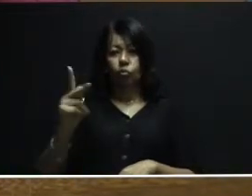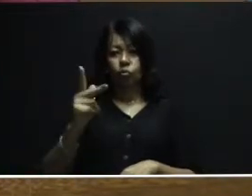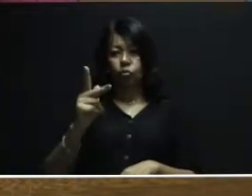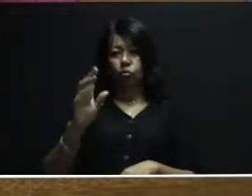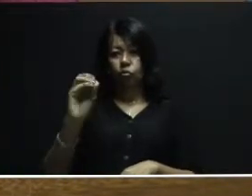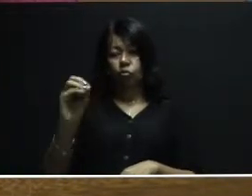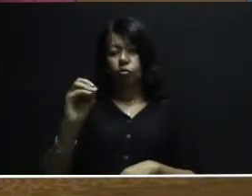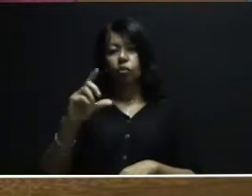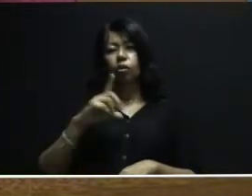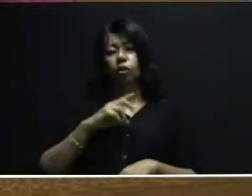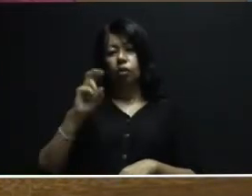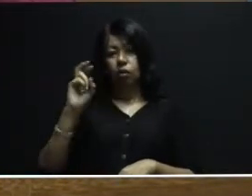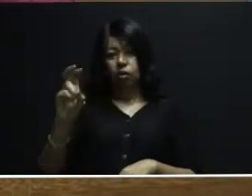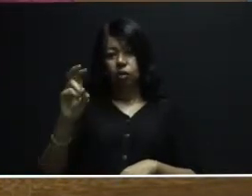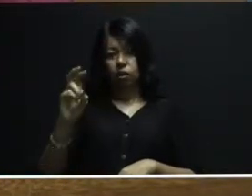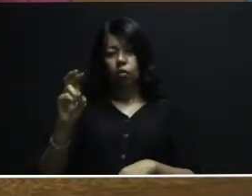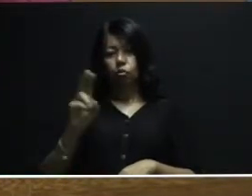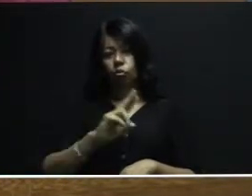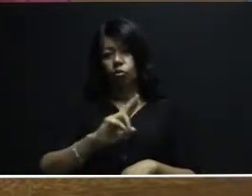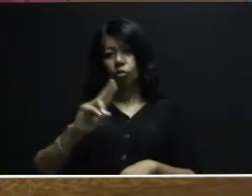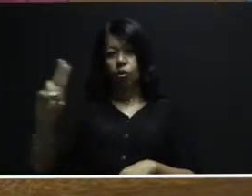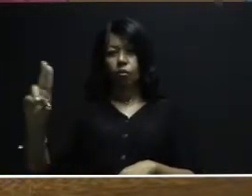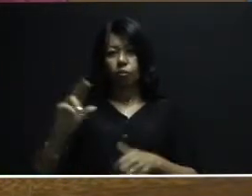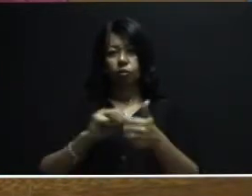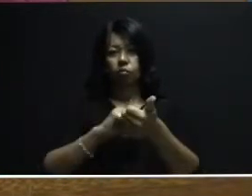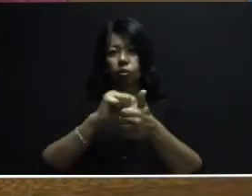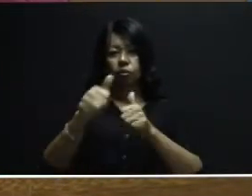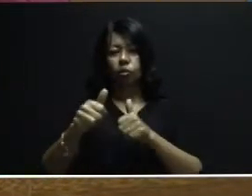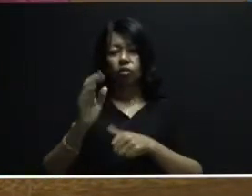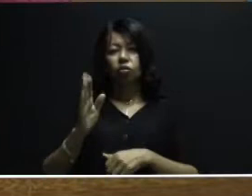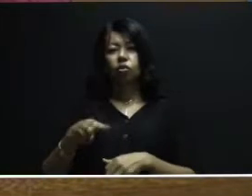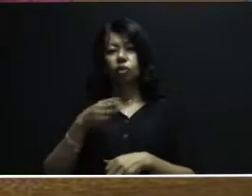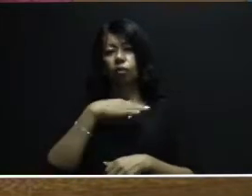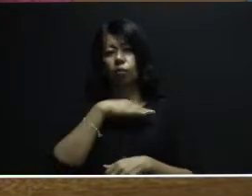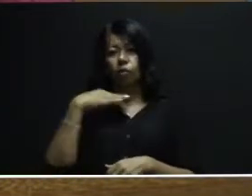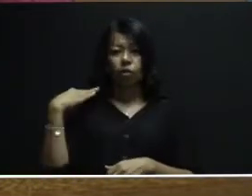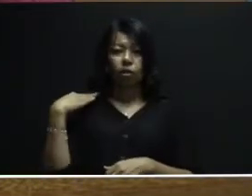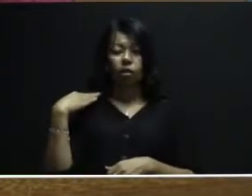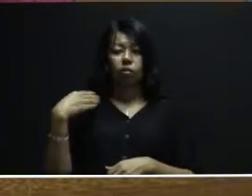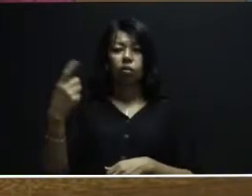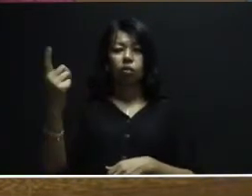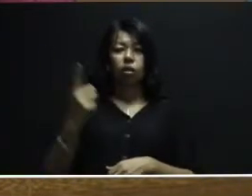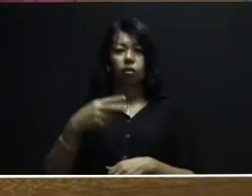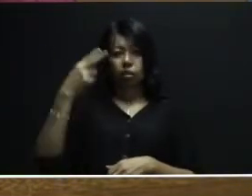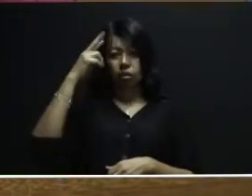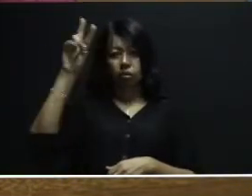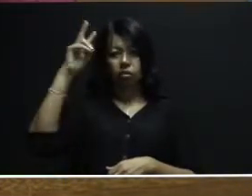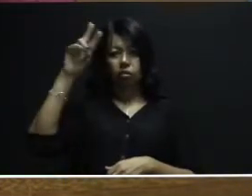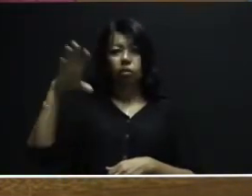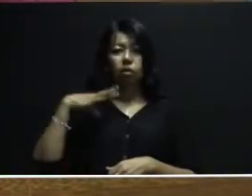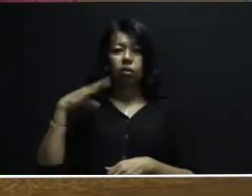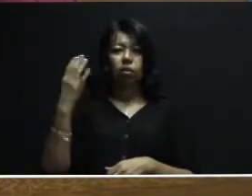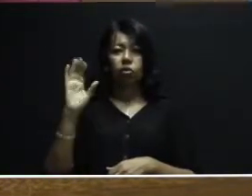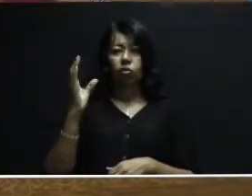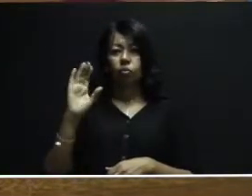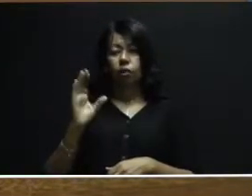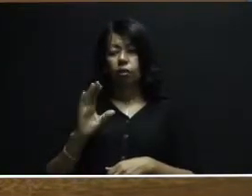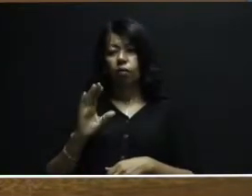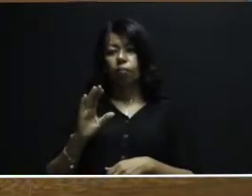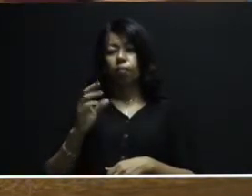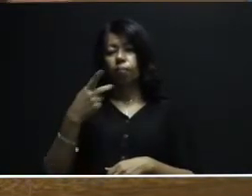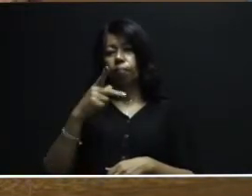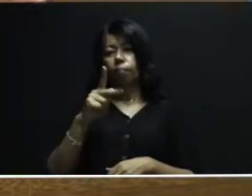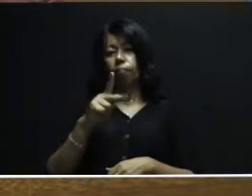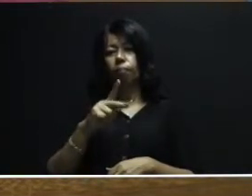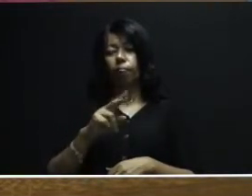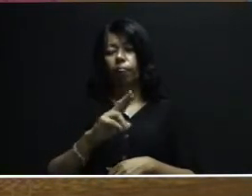temos 5 ícones do esporte também, que já se foram e marcaram a sua história na cidade de Cubatão. Referente a